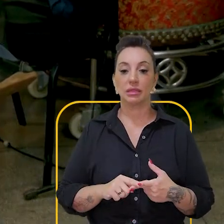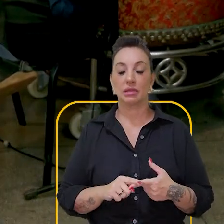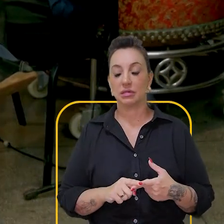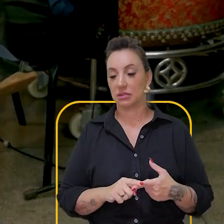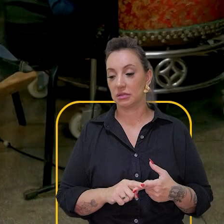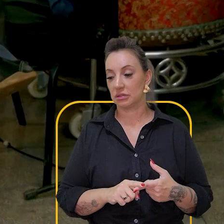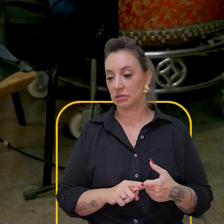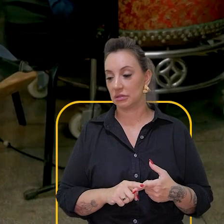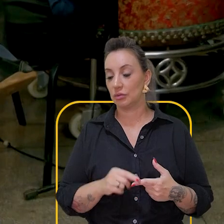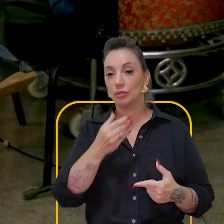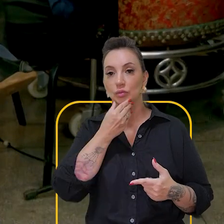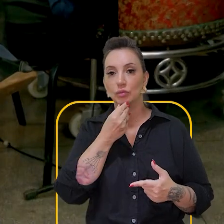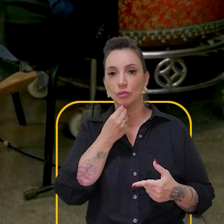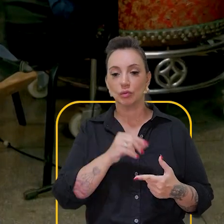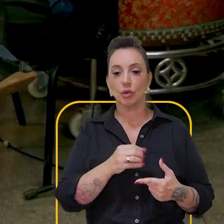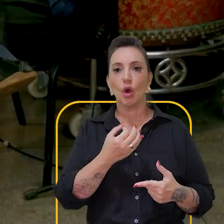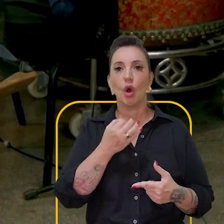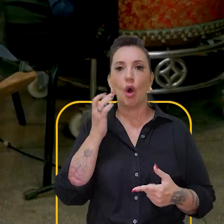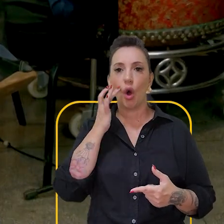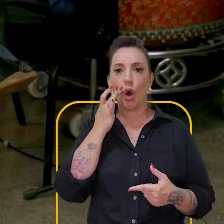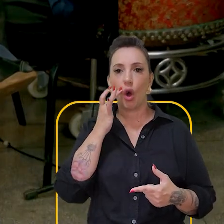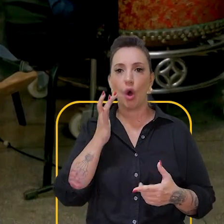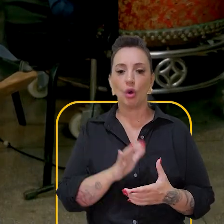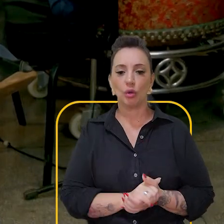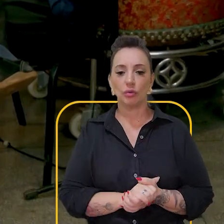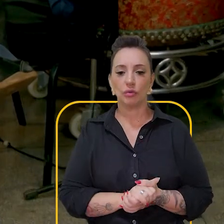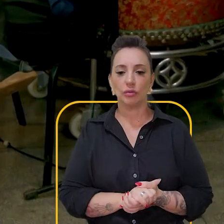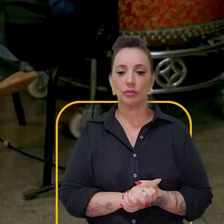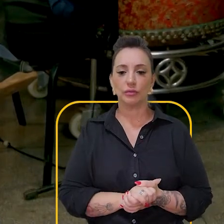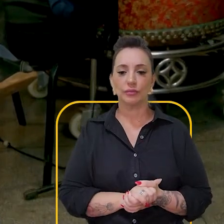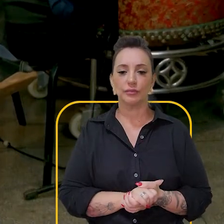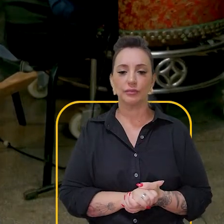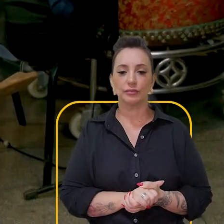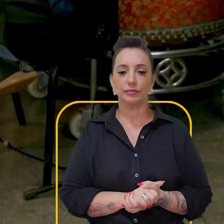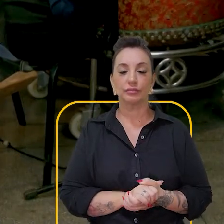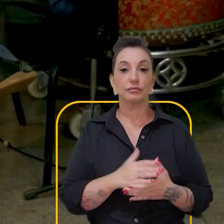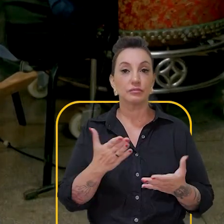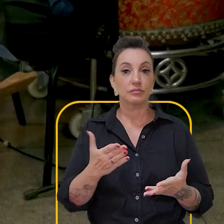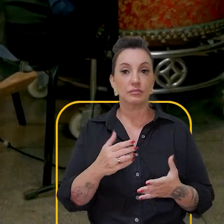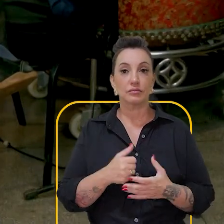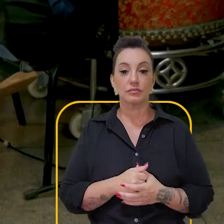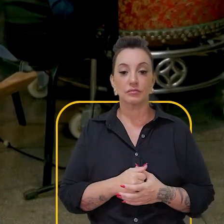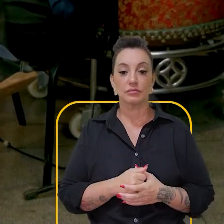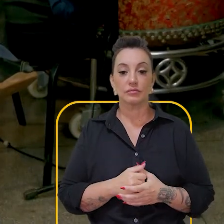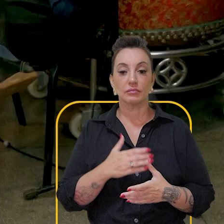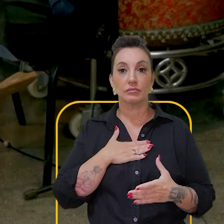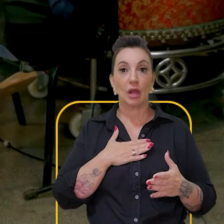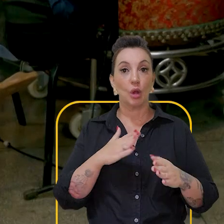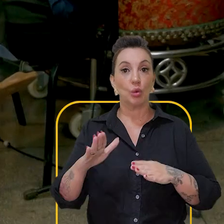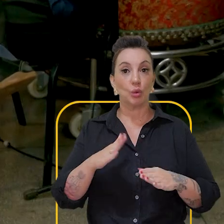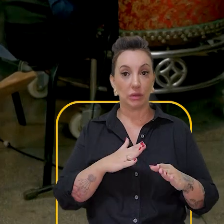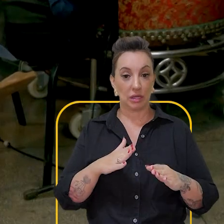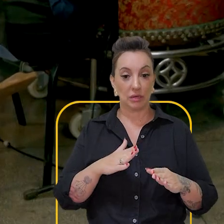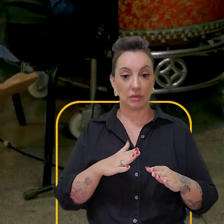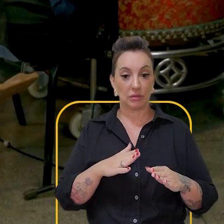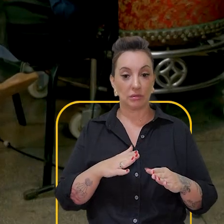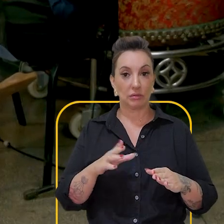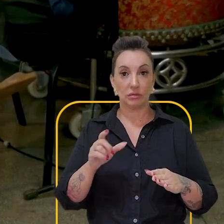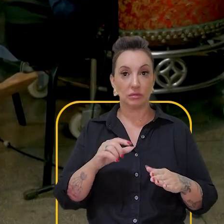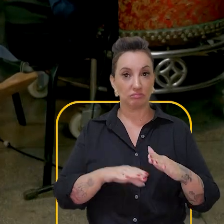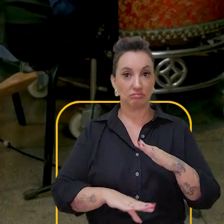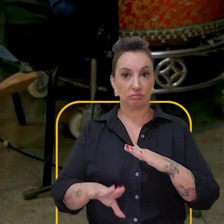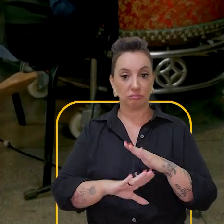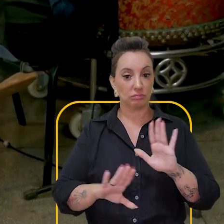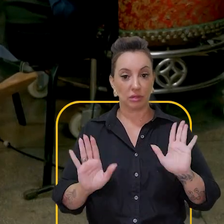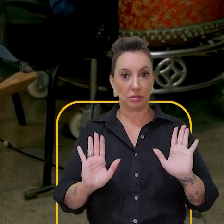minha parte é luta sim não tô desmerecendo quem faz fórmul pelo amor de Deus são são dois tipos são duas batalhas Diferentes né eu nem sei quem